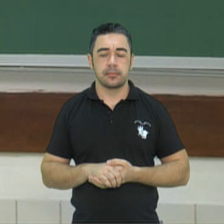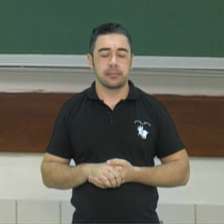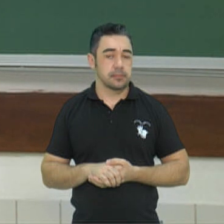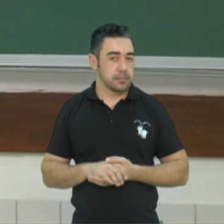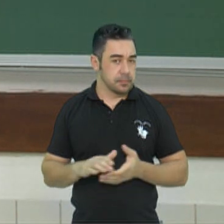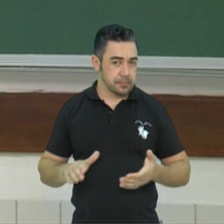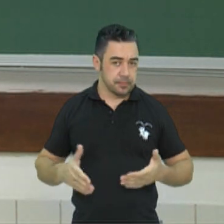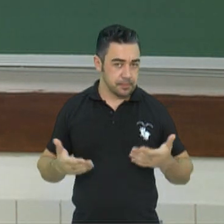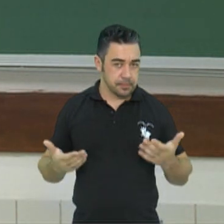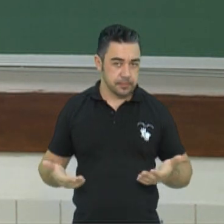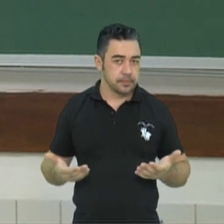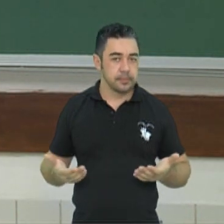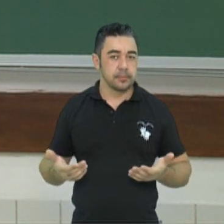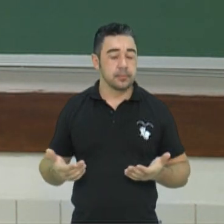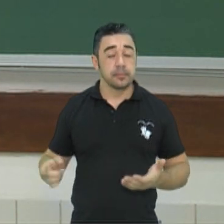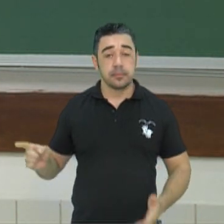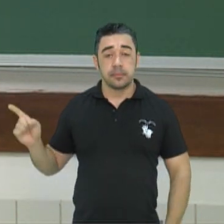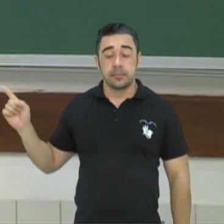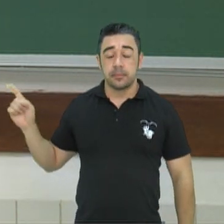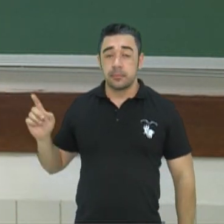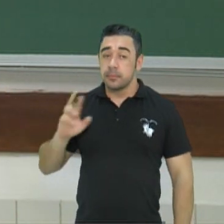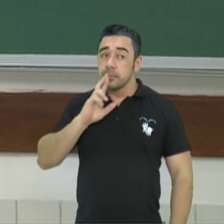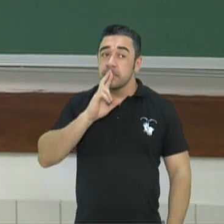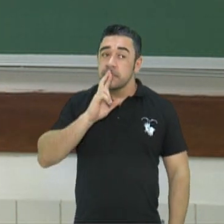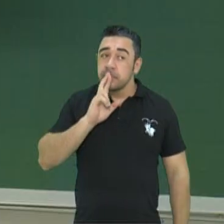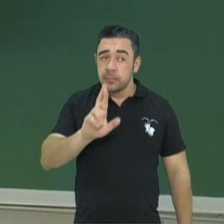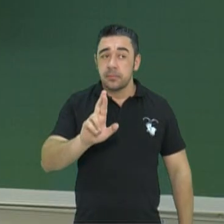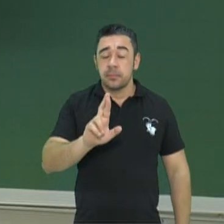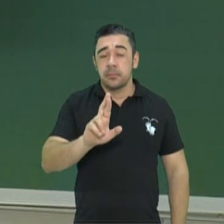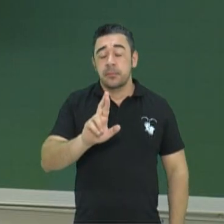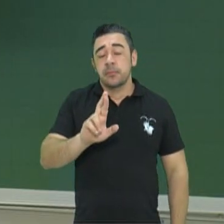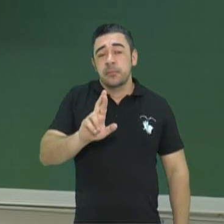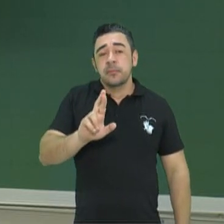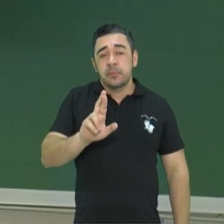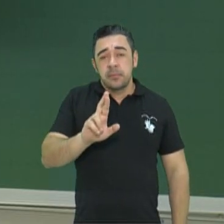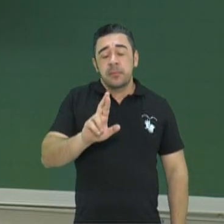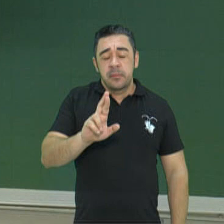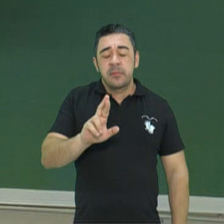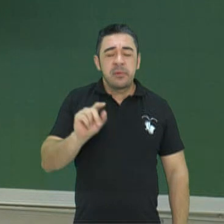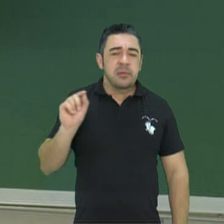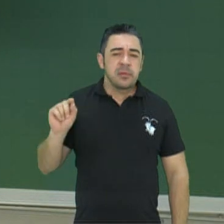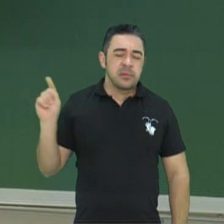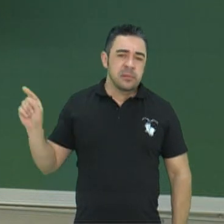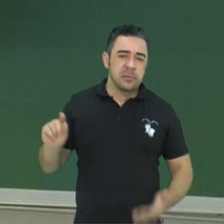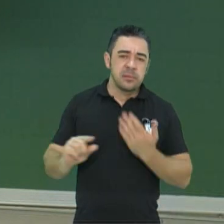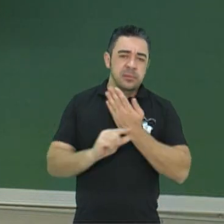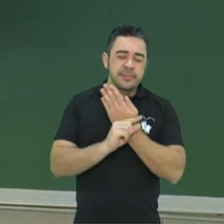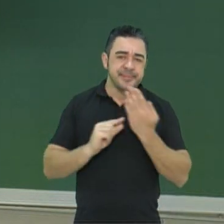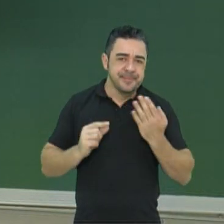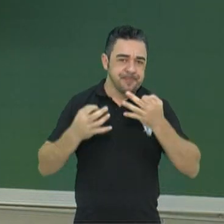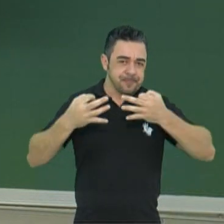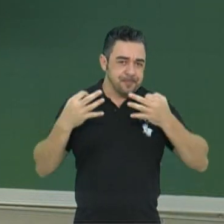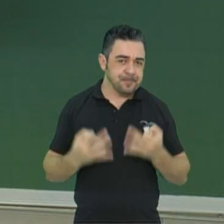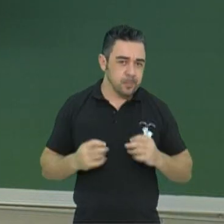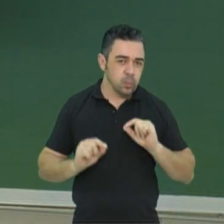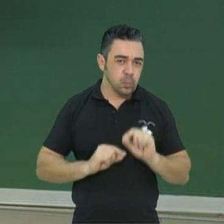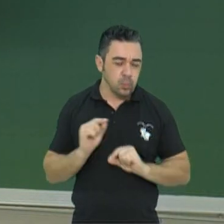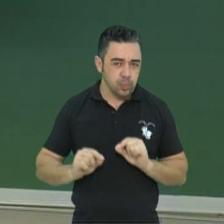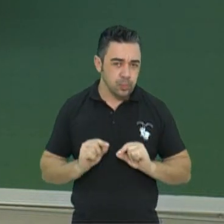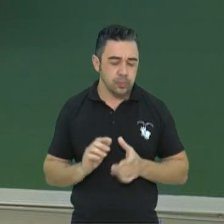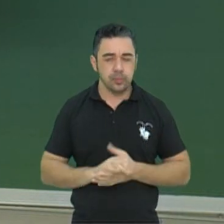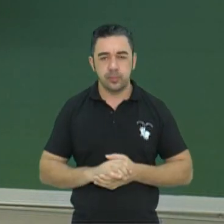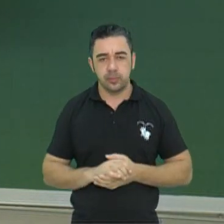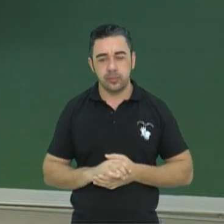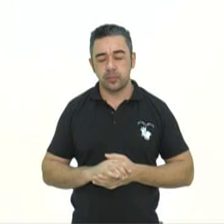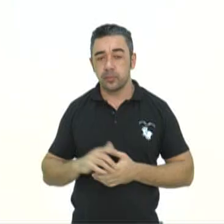E então, temos aqui a resposta. Sobre Gabriel García Márquez, é correto afirmar que